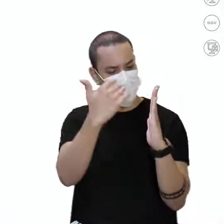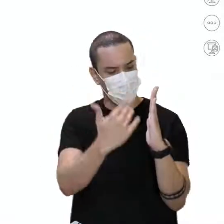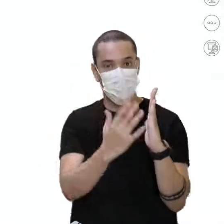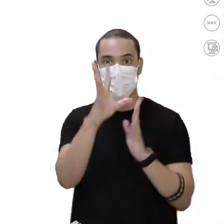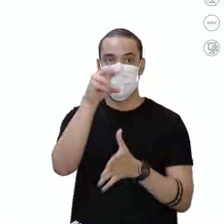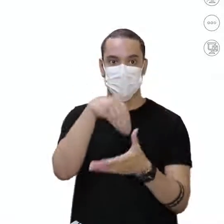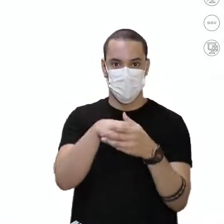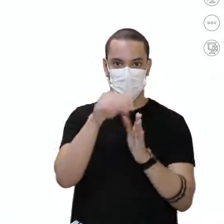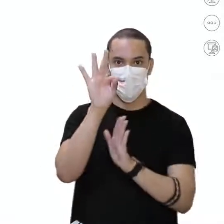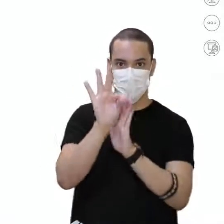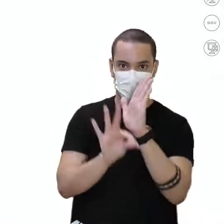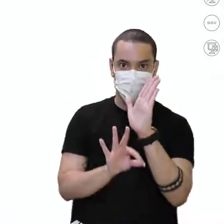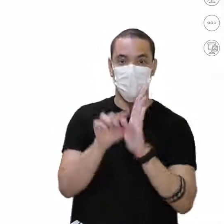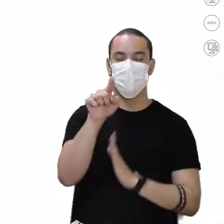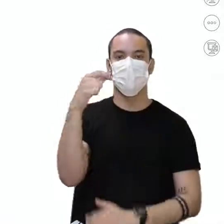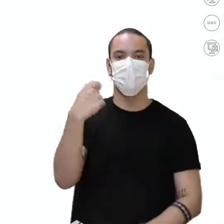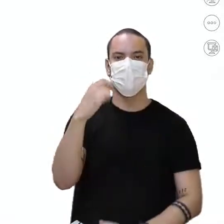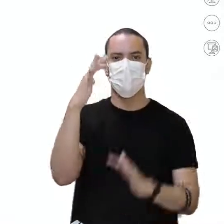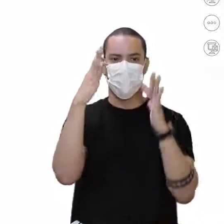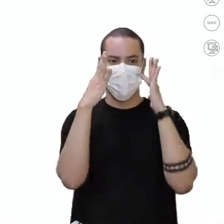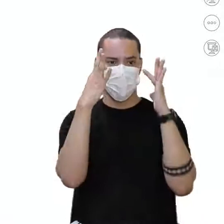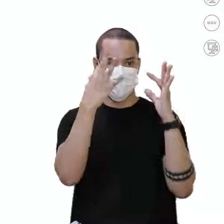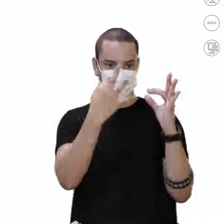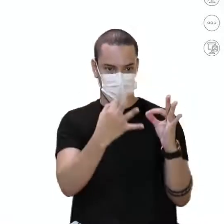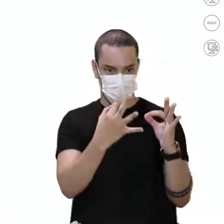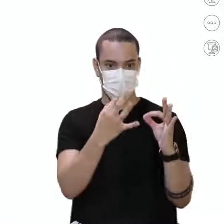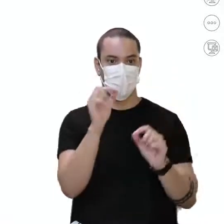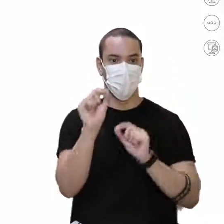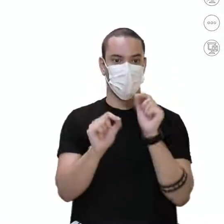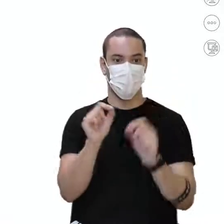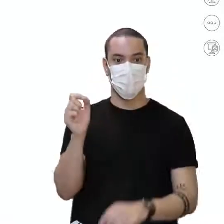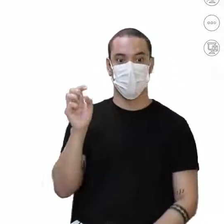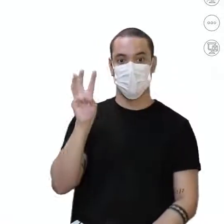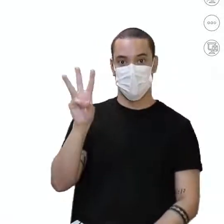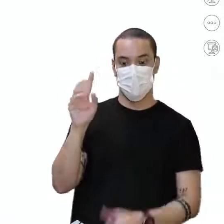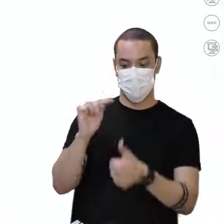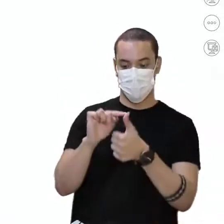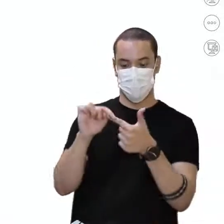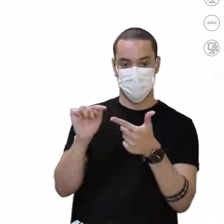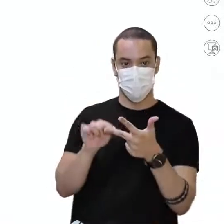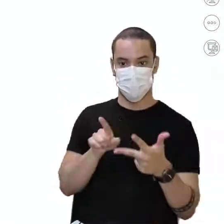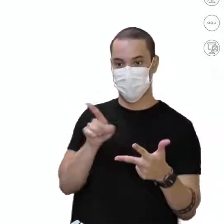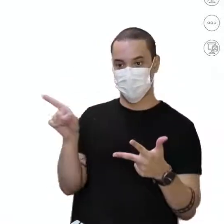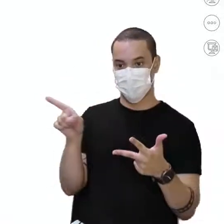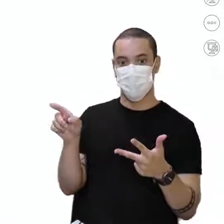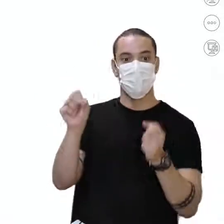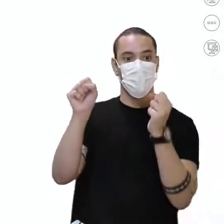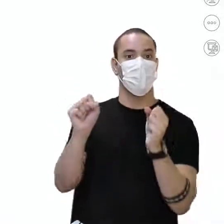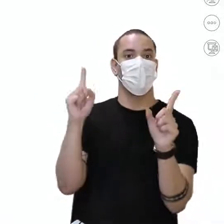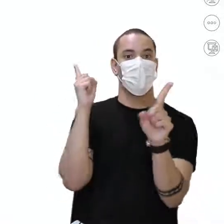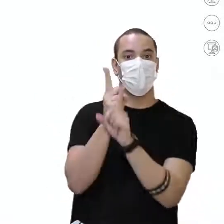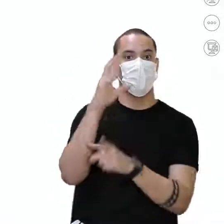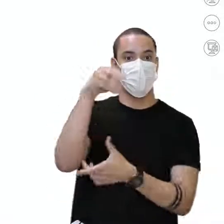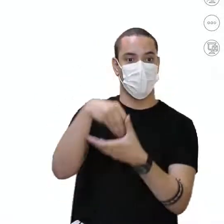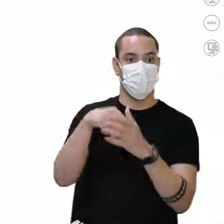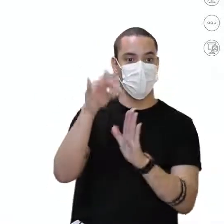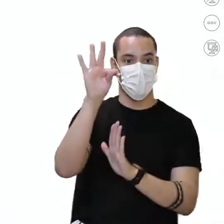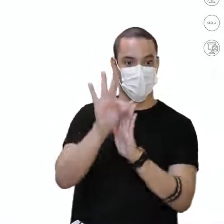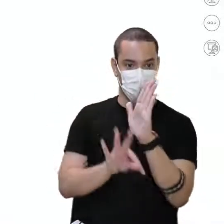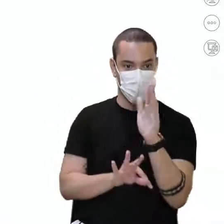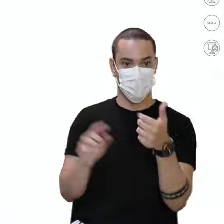cabeça no texto. Você precisa prestar atenção nessas 3 situações aqui que você pode encontrar no seu texto, que